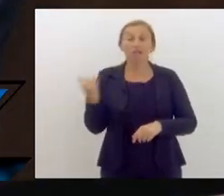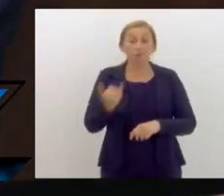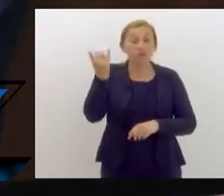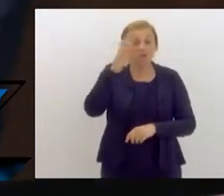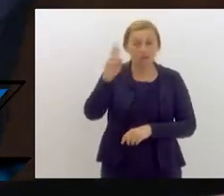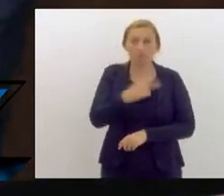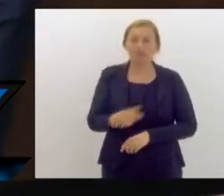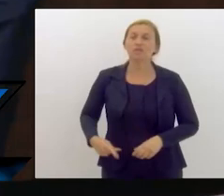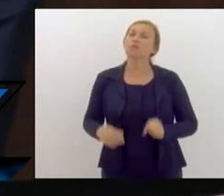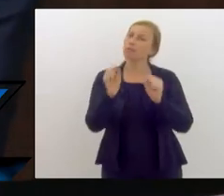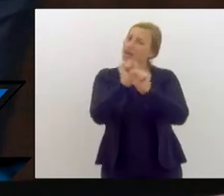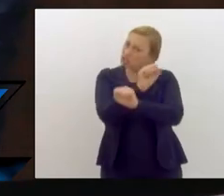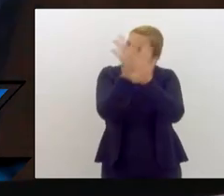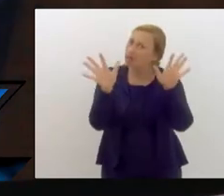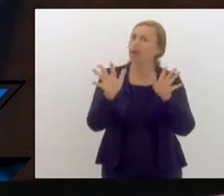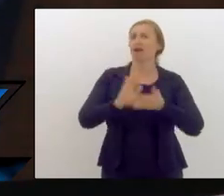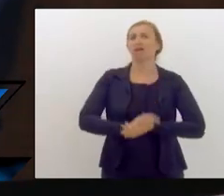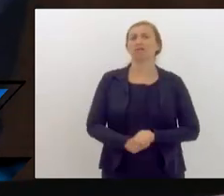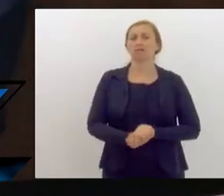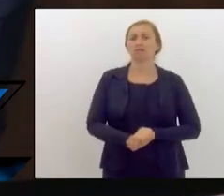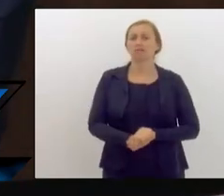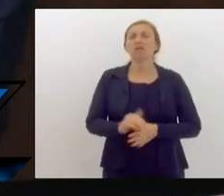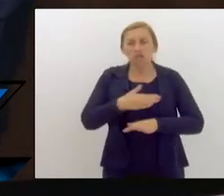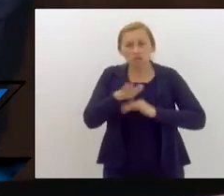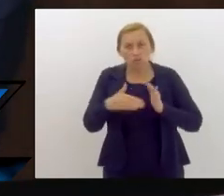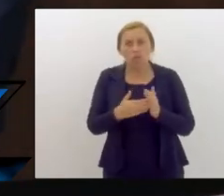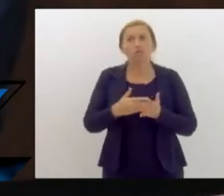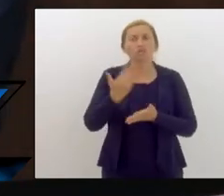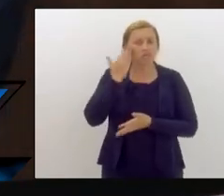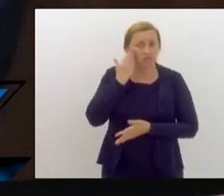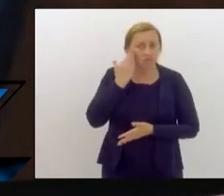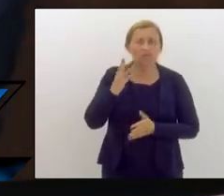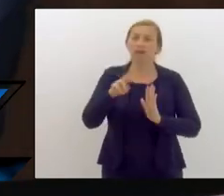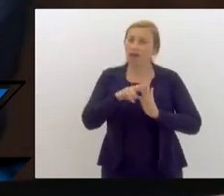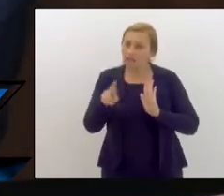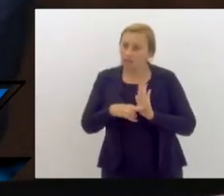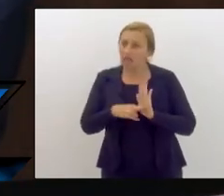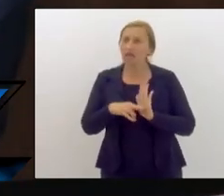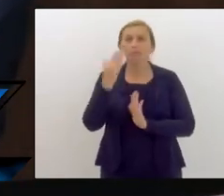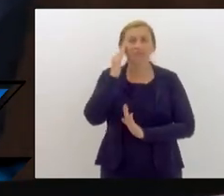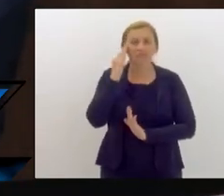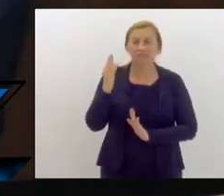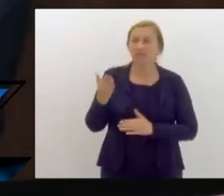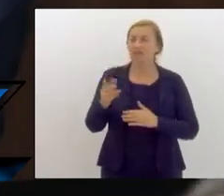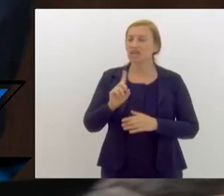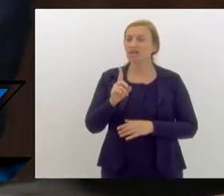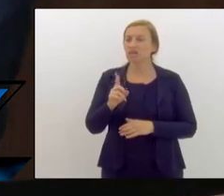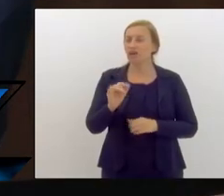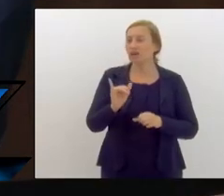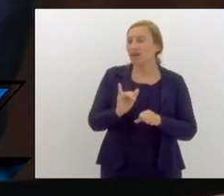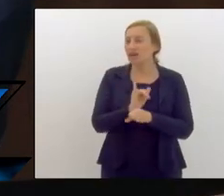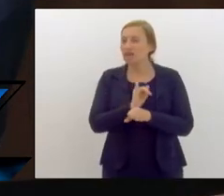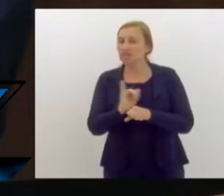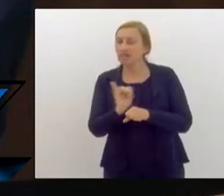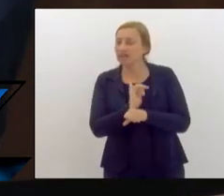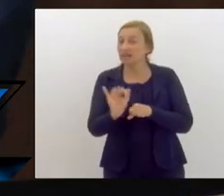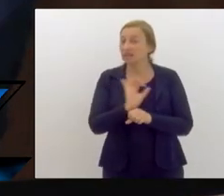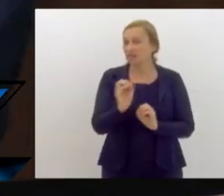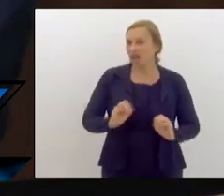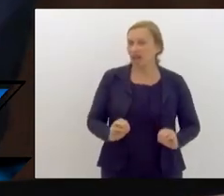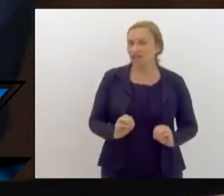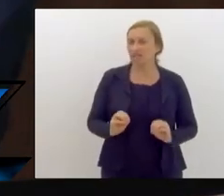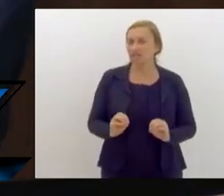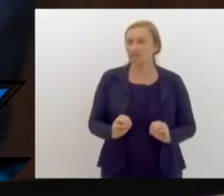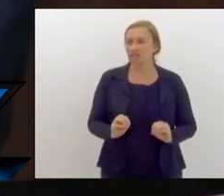presente Porque esclarecimento é importante que todos se apropriam do Regimento para entender que aqui não há manobra a